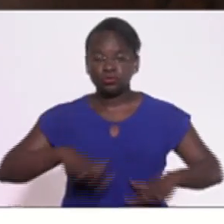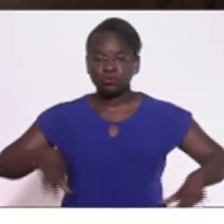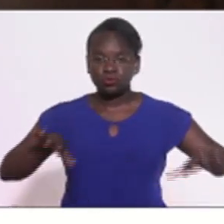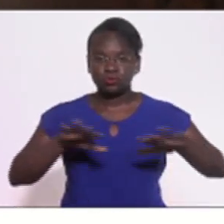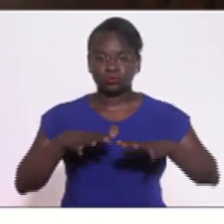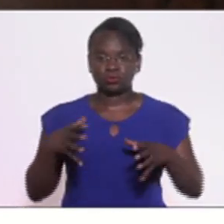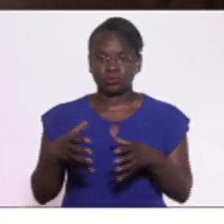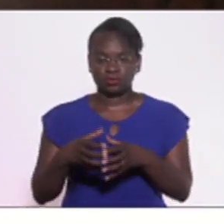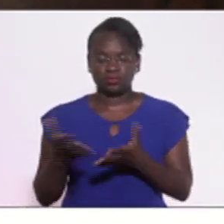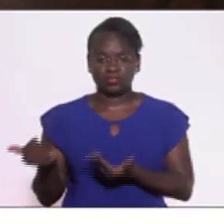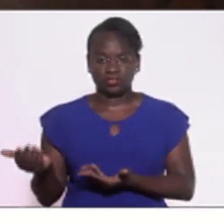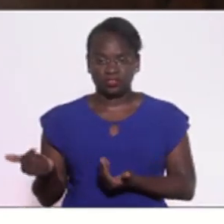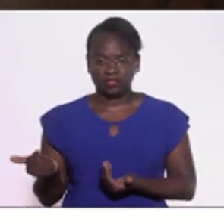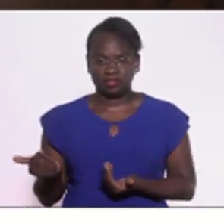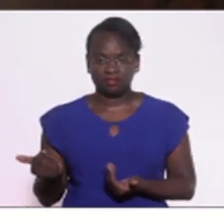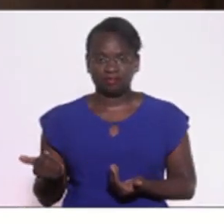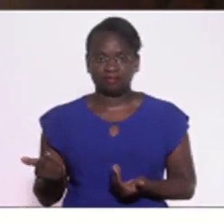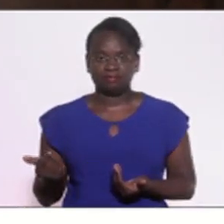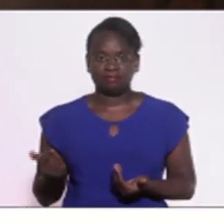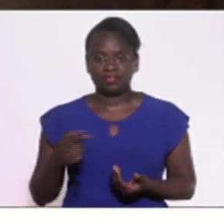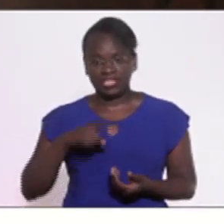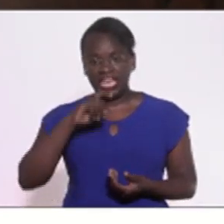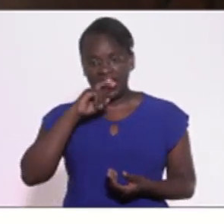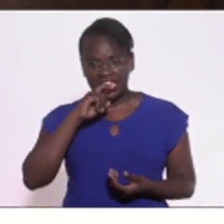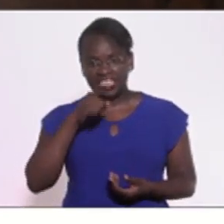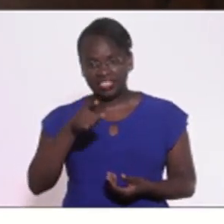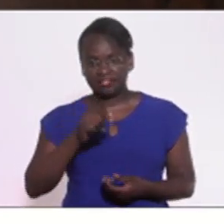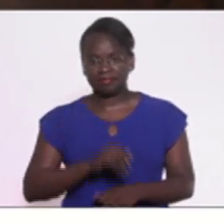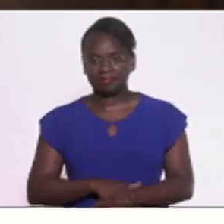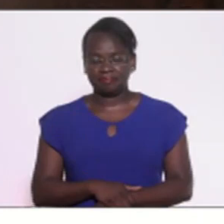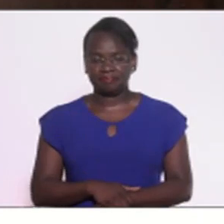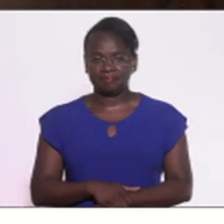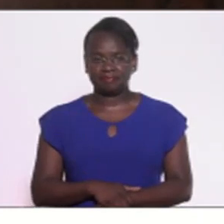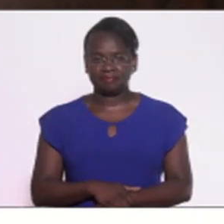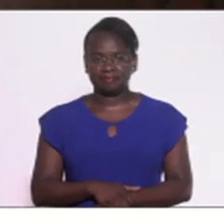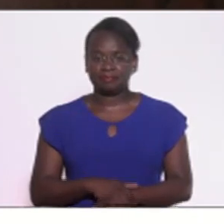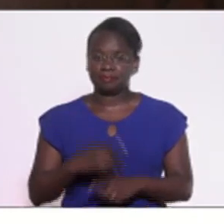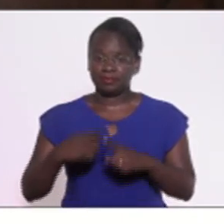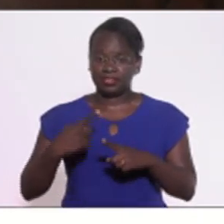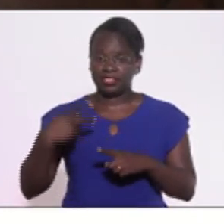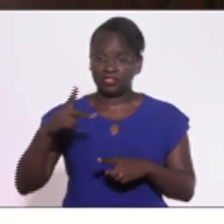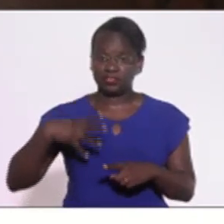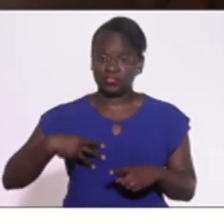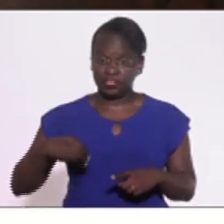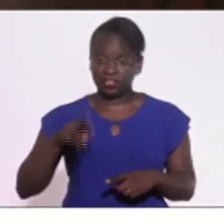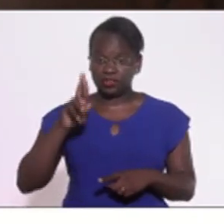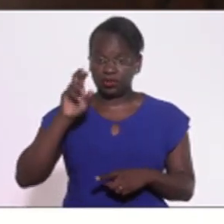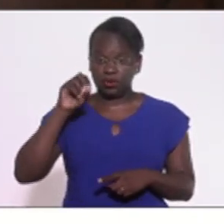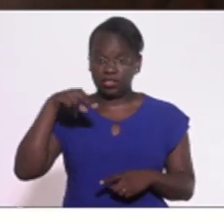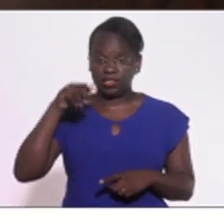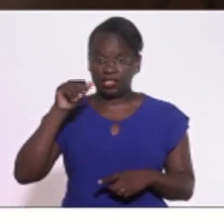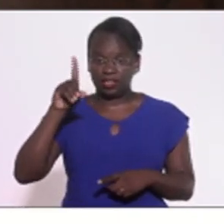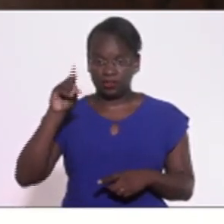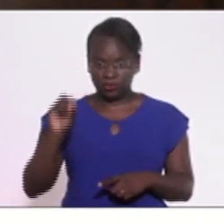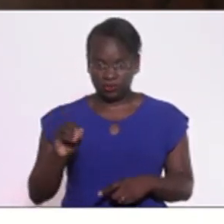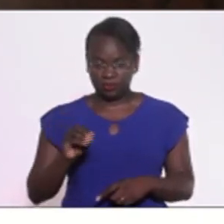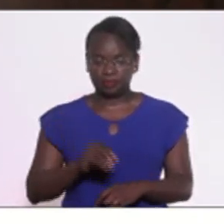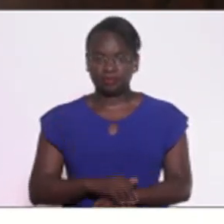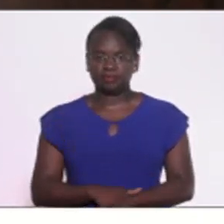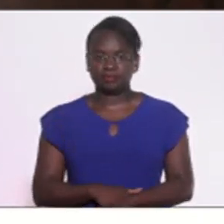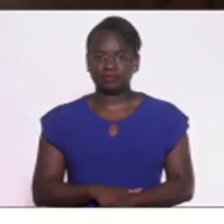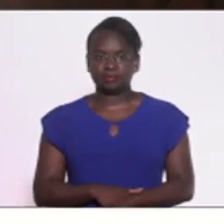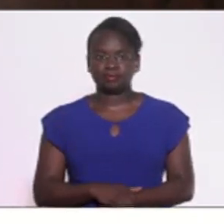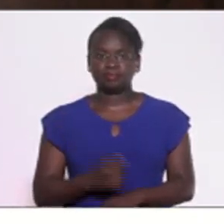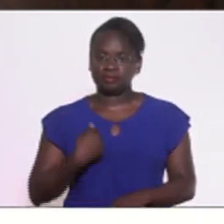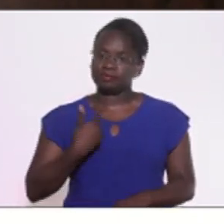jovens estão invejando a senhora pelo seu filho Ronaldo Gonlewski.